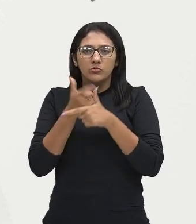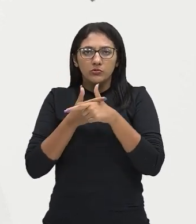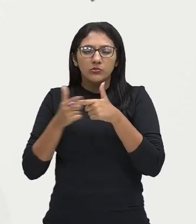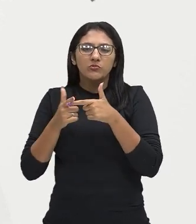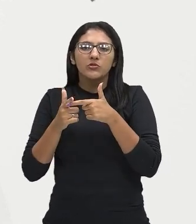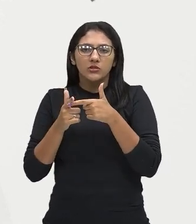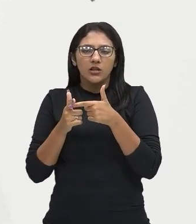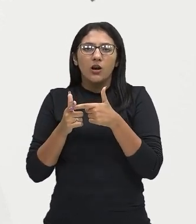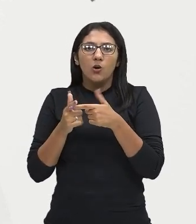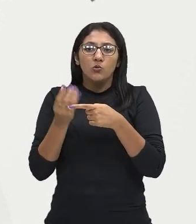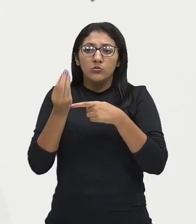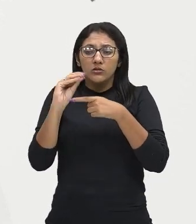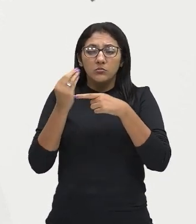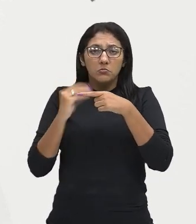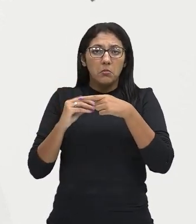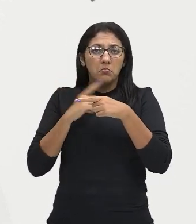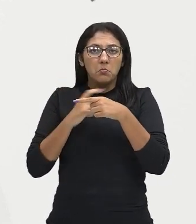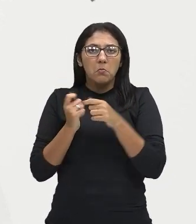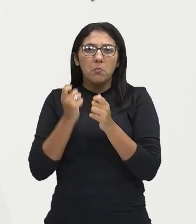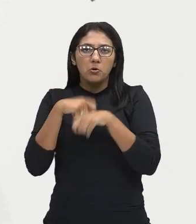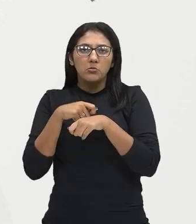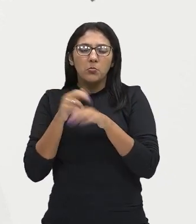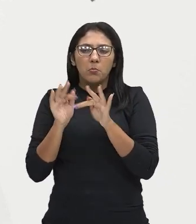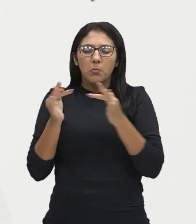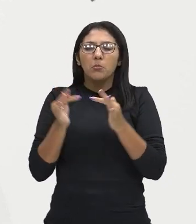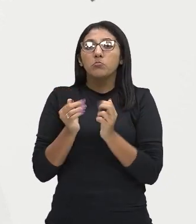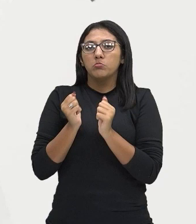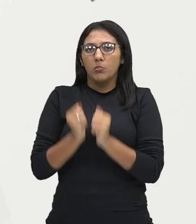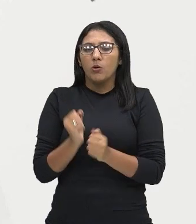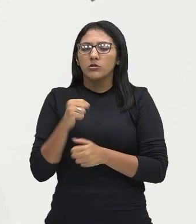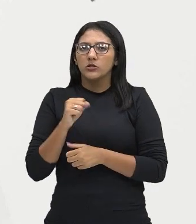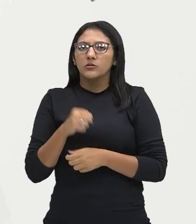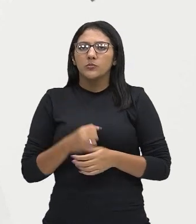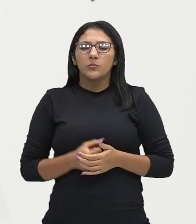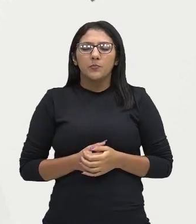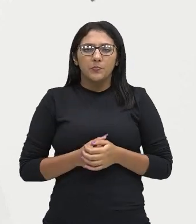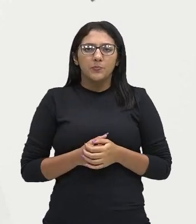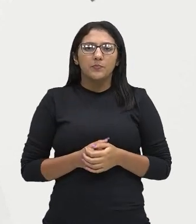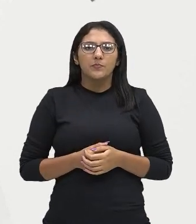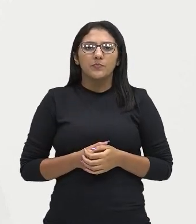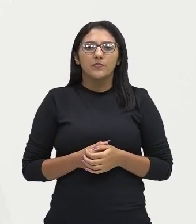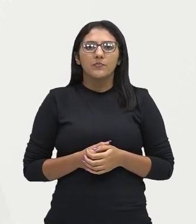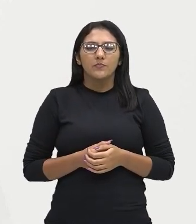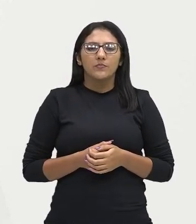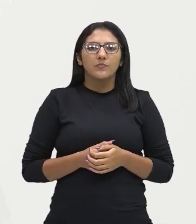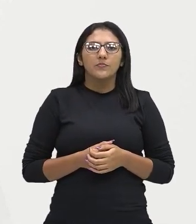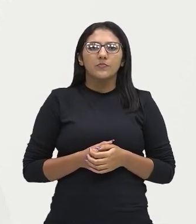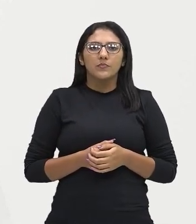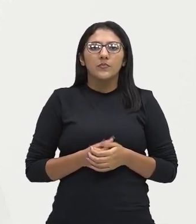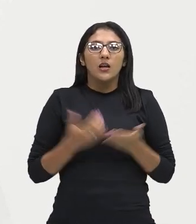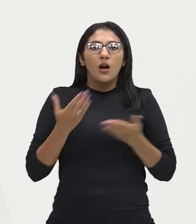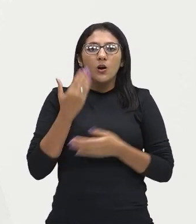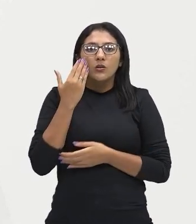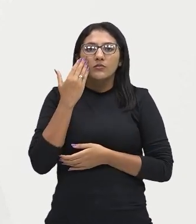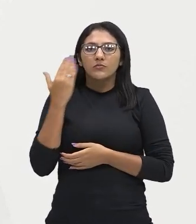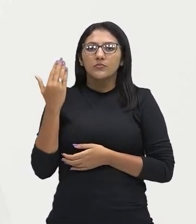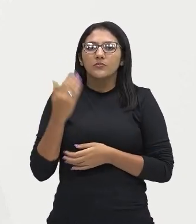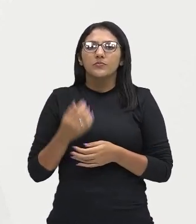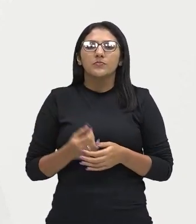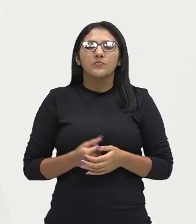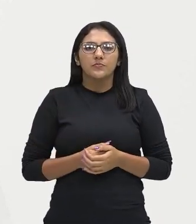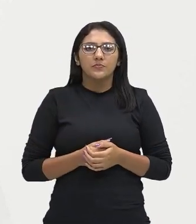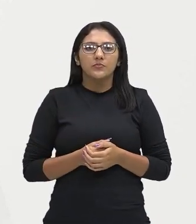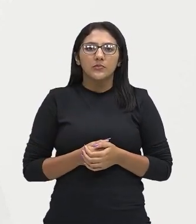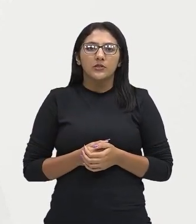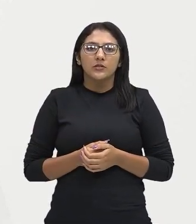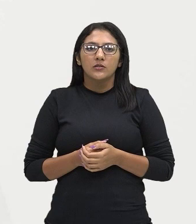a fração, sempre que a fração for possível de simplificar, nós devemos simplificar, tá bom? Bom, dito isto, ó, essa fração dá para simplificar. Nós ficamos com